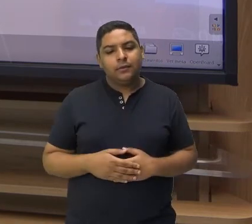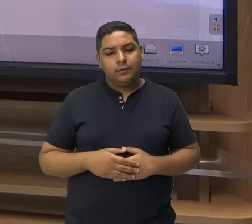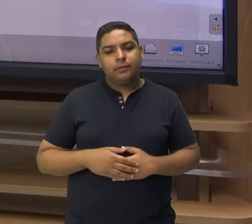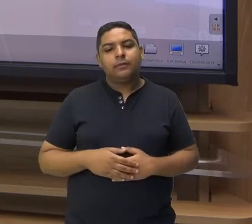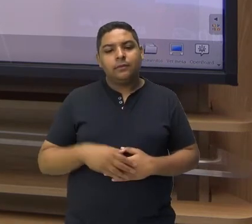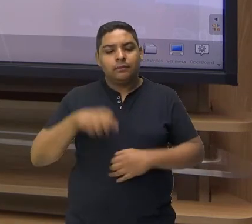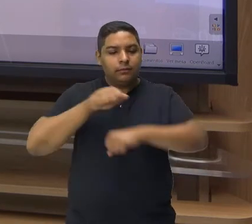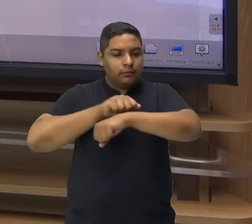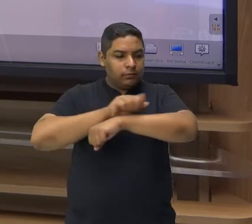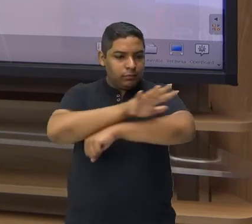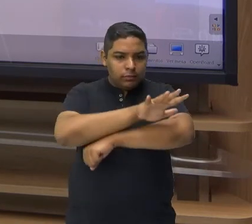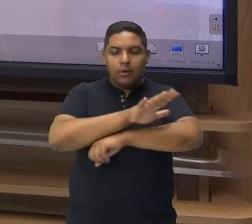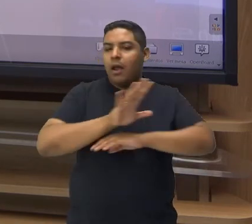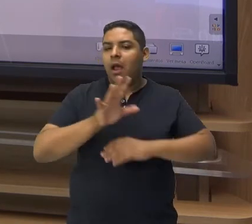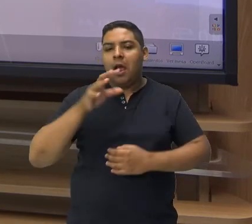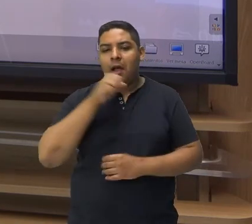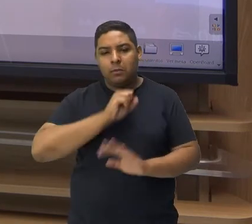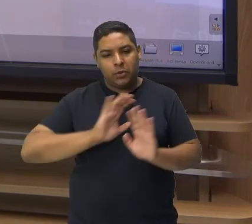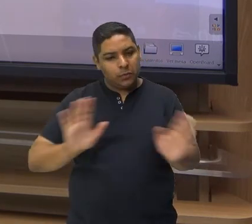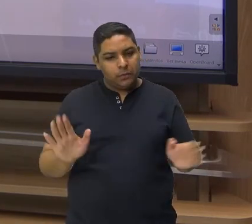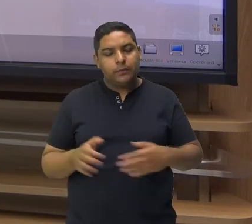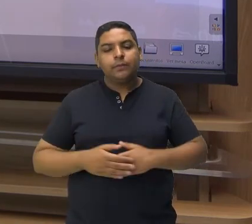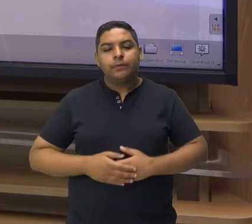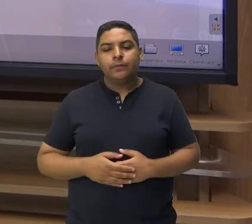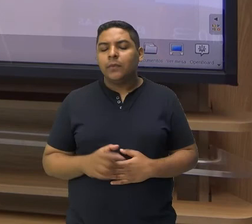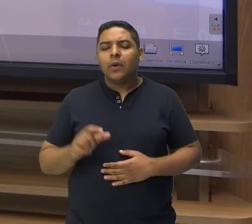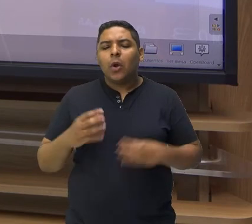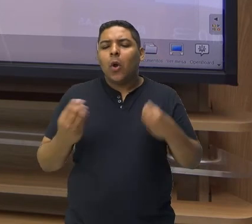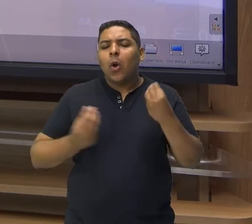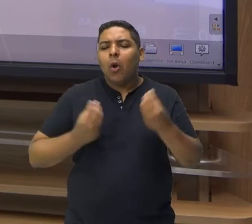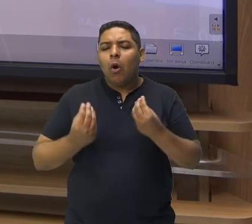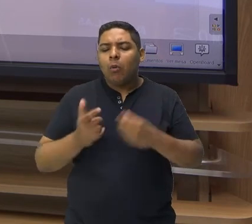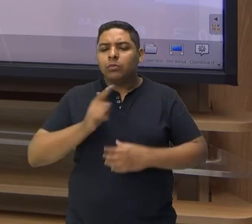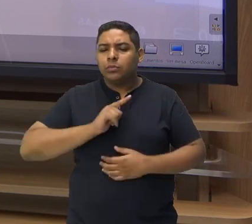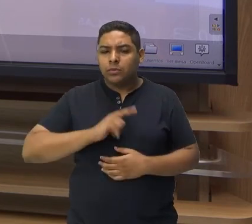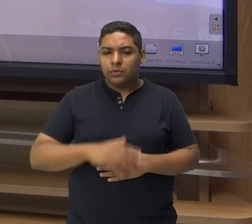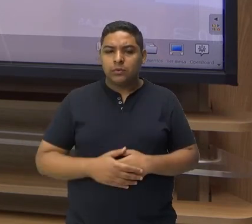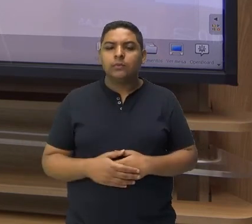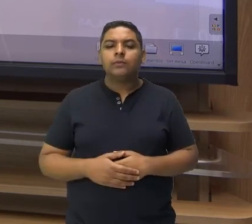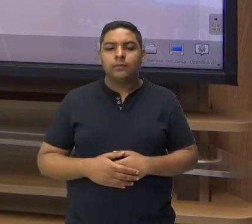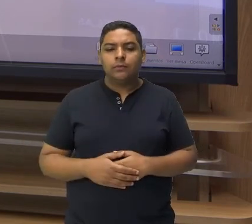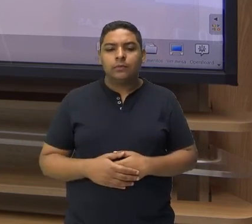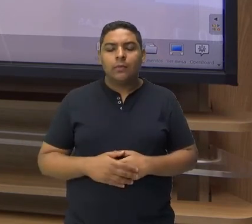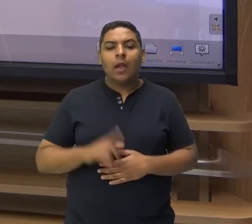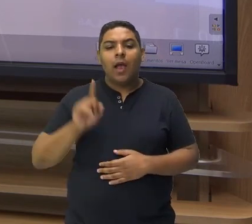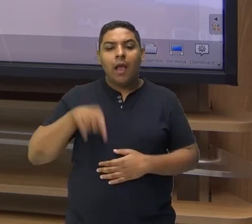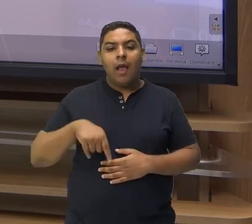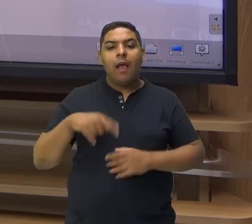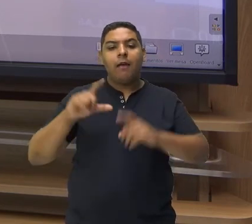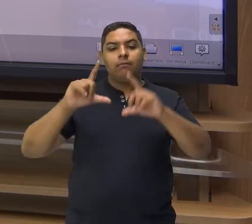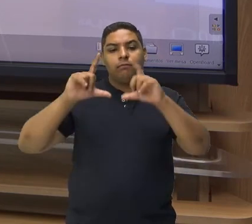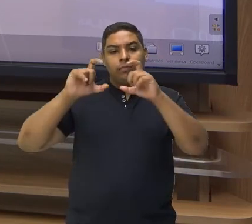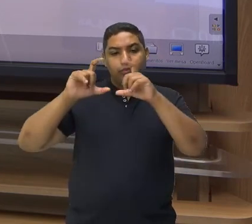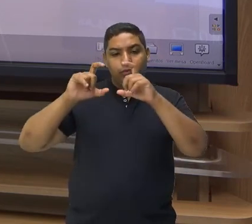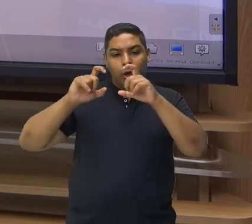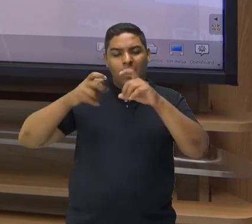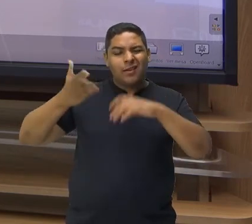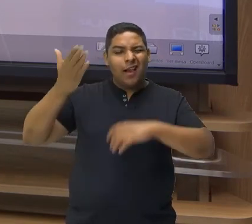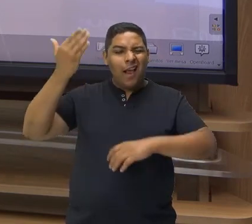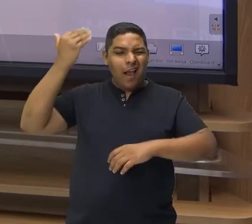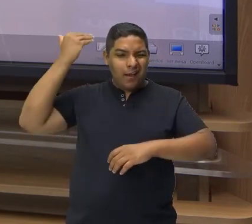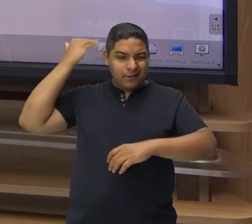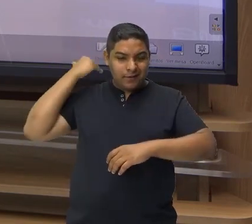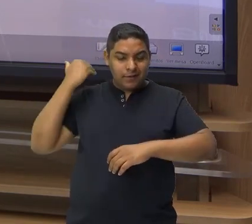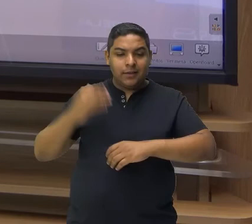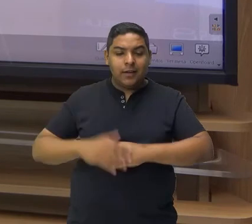forte. Bro! Onde é que nós vimos isso, num fenômeno bem comum? Nas máquinas fotográficas antigas. Para gerar aquele